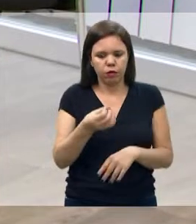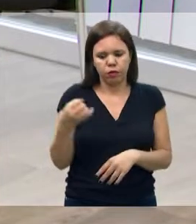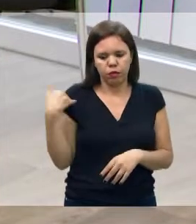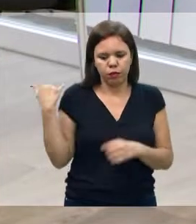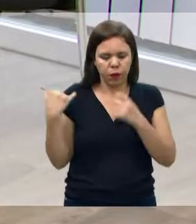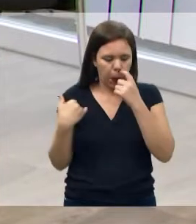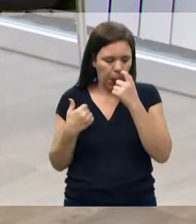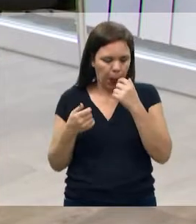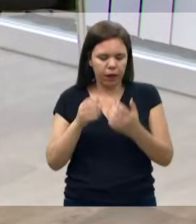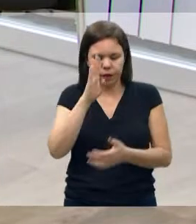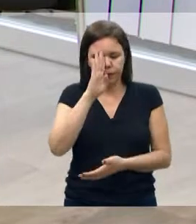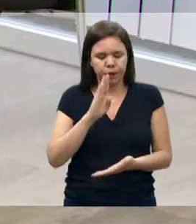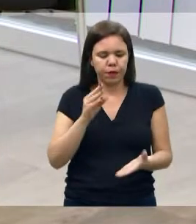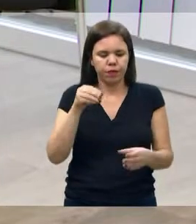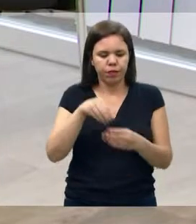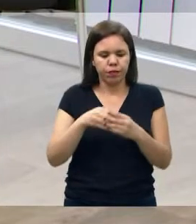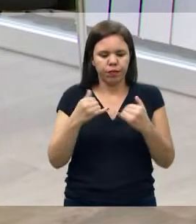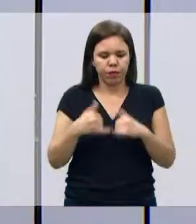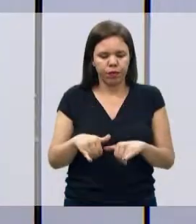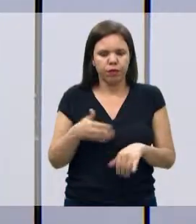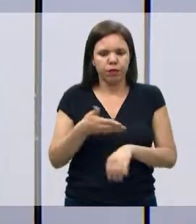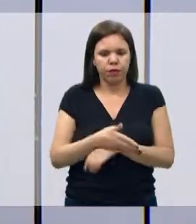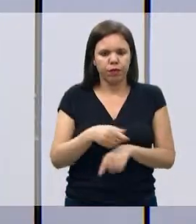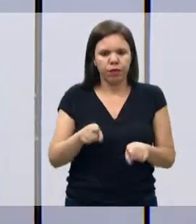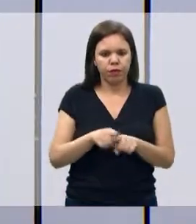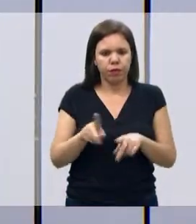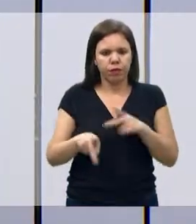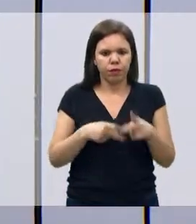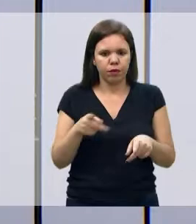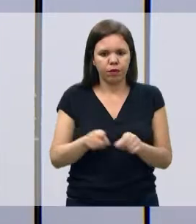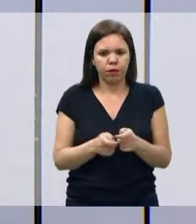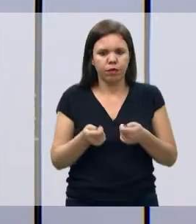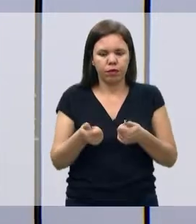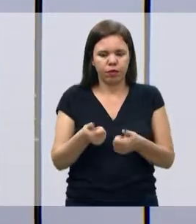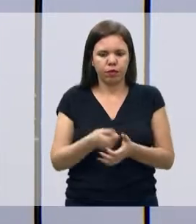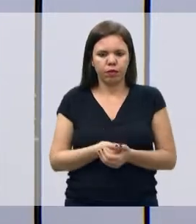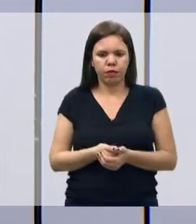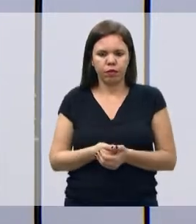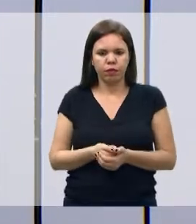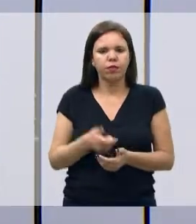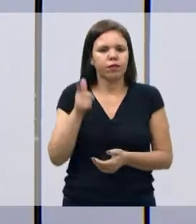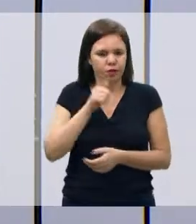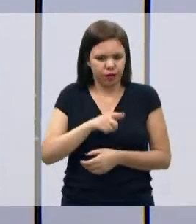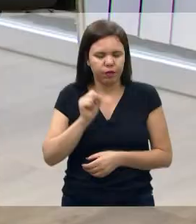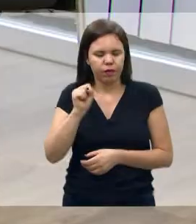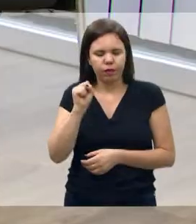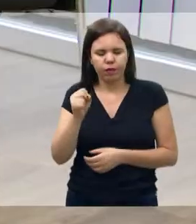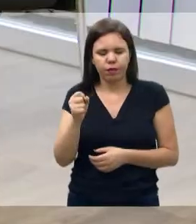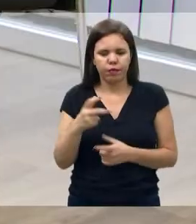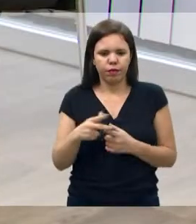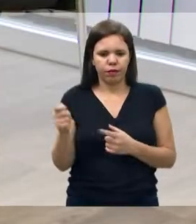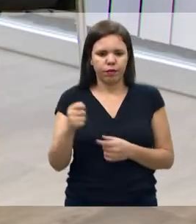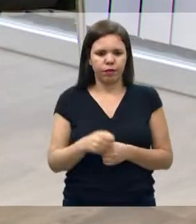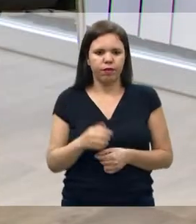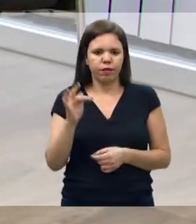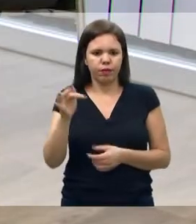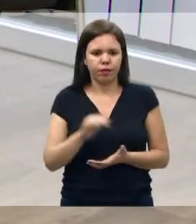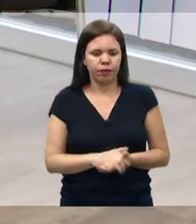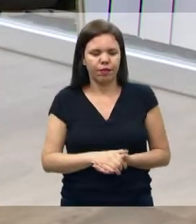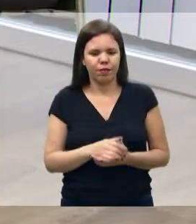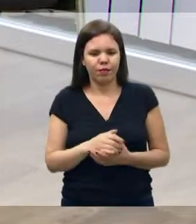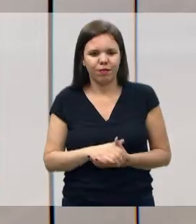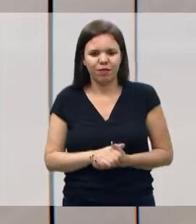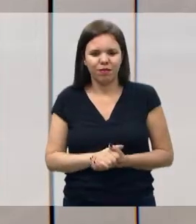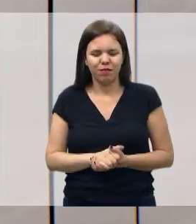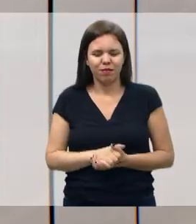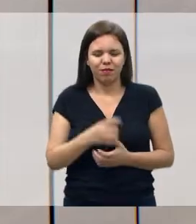futuramente Campinas seja contemplada, que o idoso seja beneficiado. E ele vai ser. Até porque, vereadora, a gente está no momento,